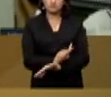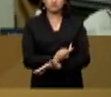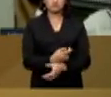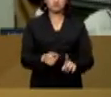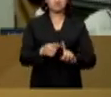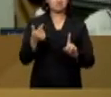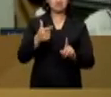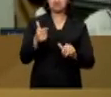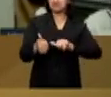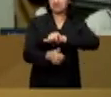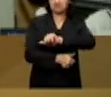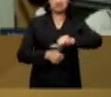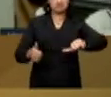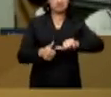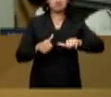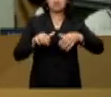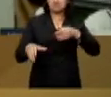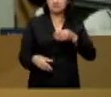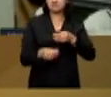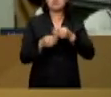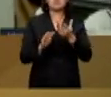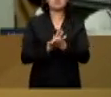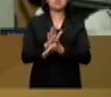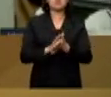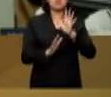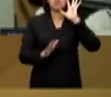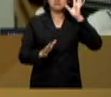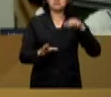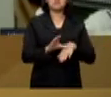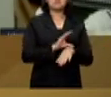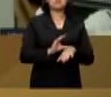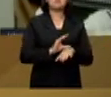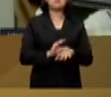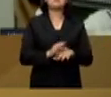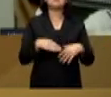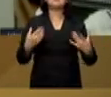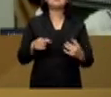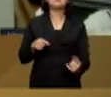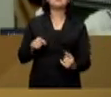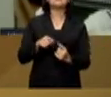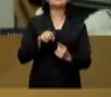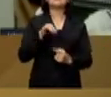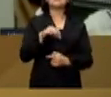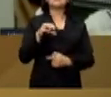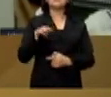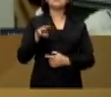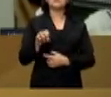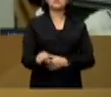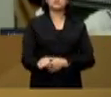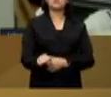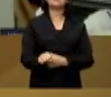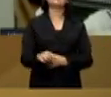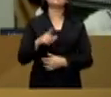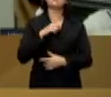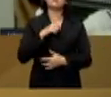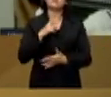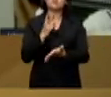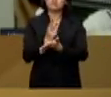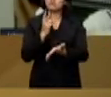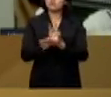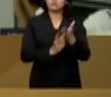ou altera a definição constitucional do fato gerador do ICMS, reproduzindo a própria redação do